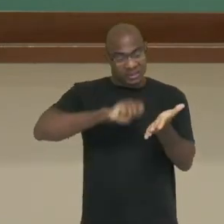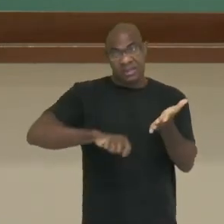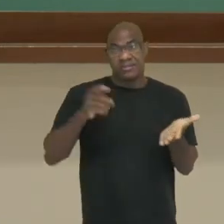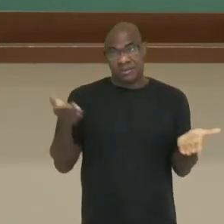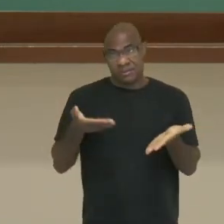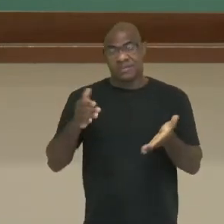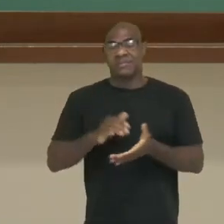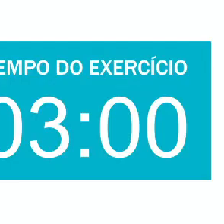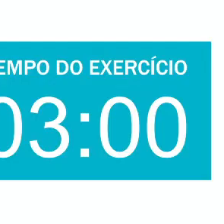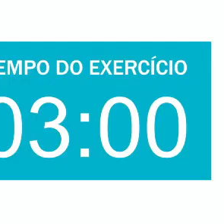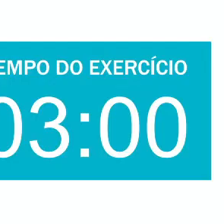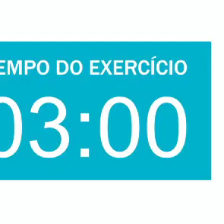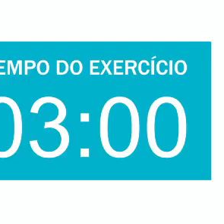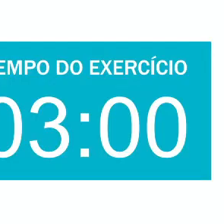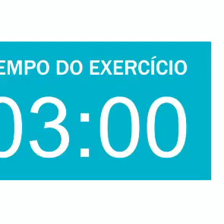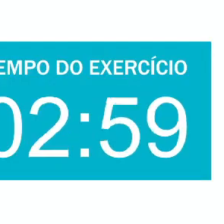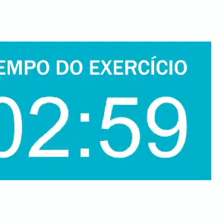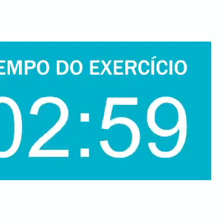vocês!